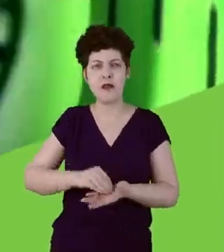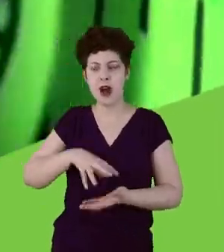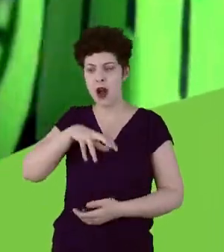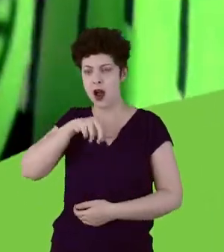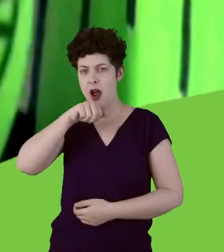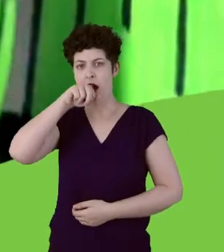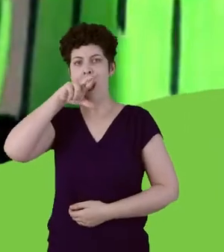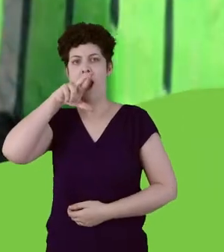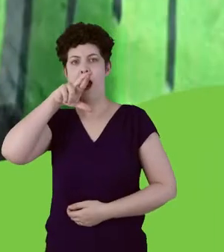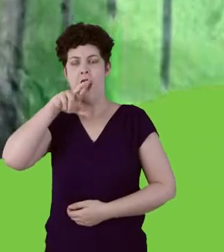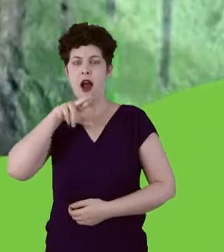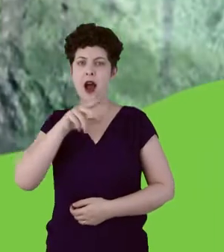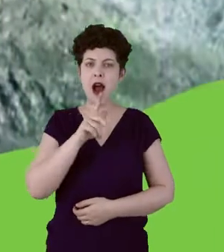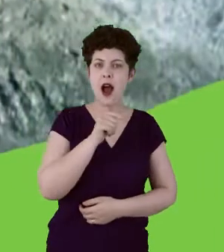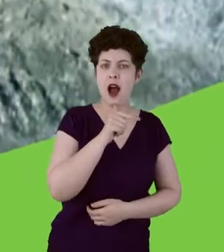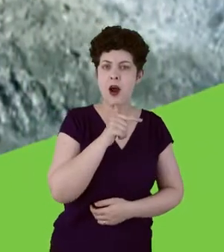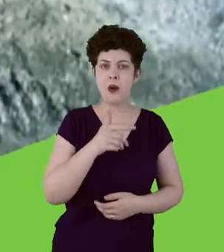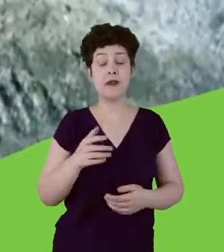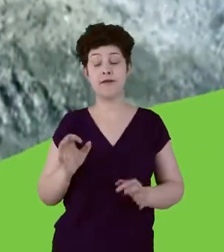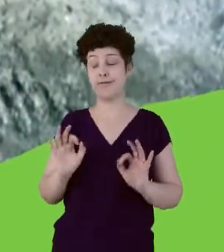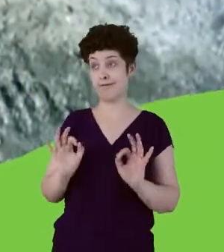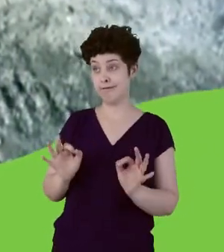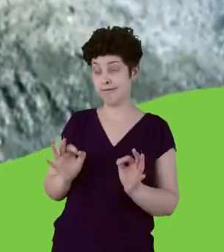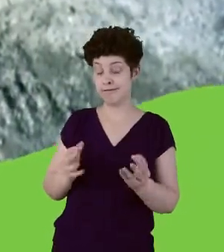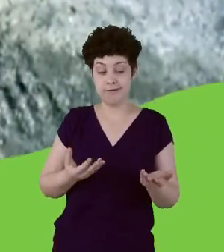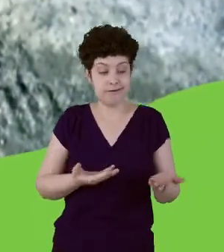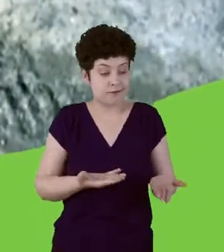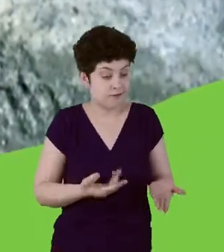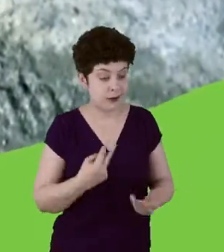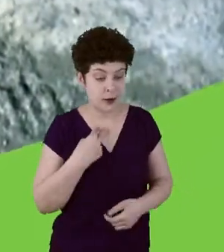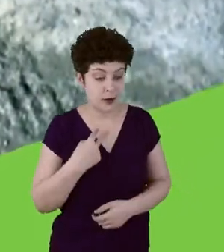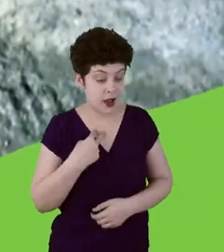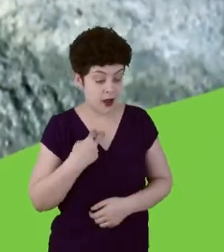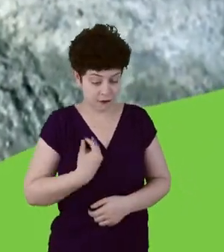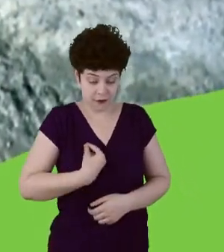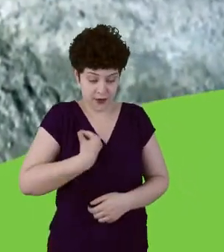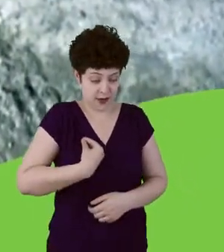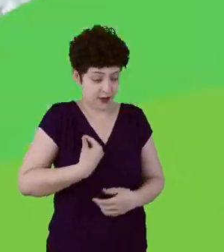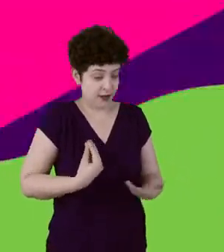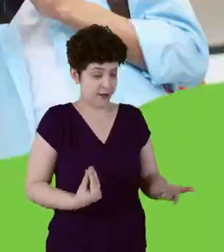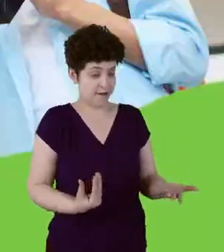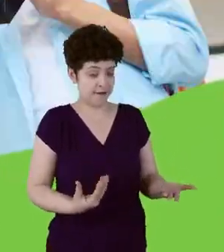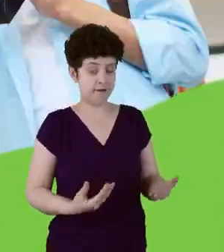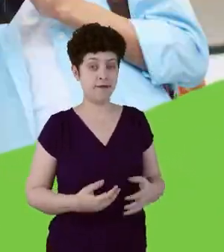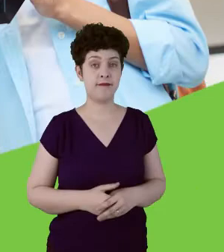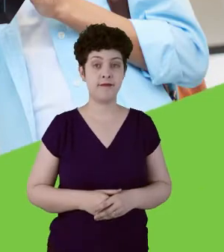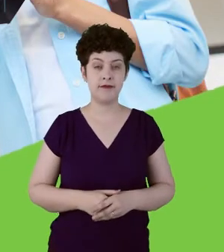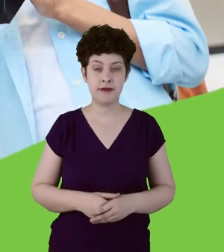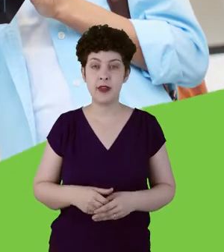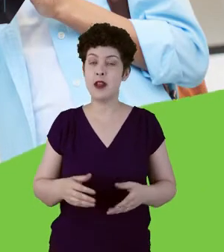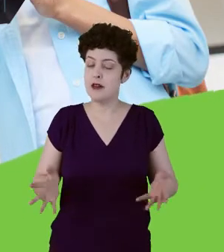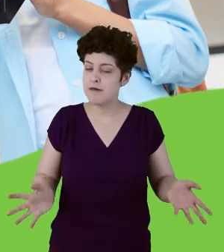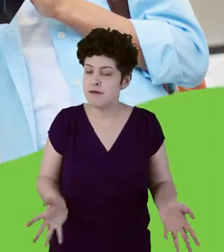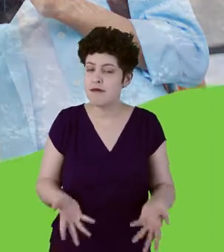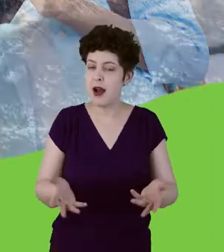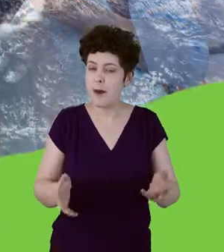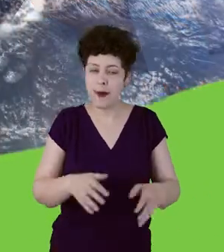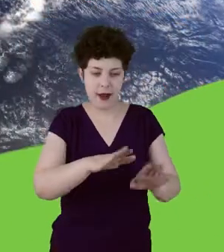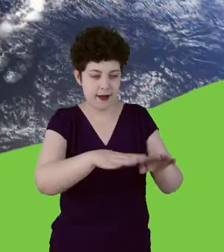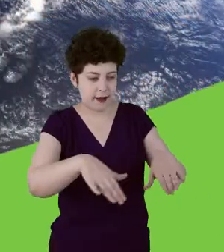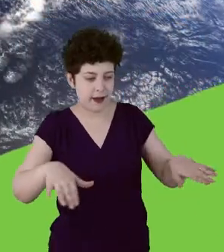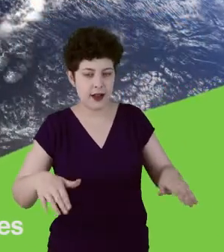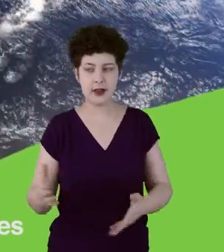água. Exatamente. E sem ar e água não há vida. Aguçar a percepção de